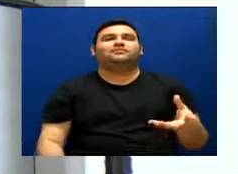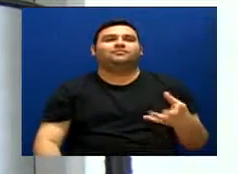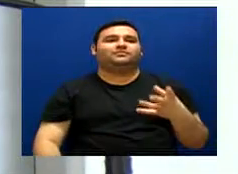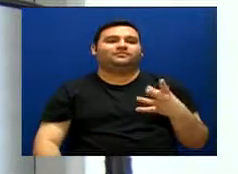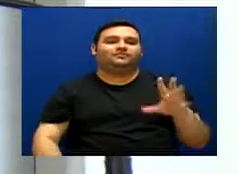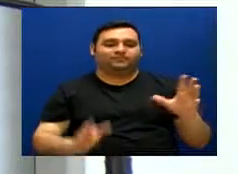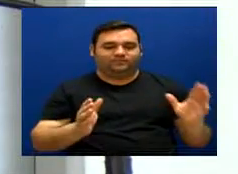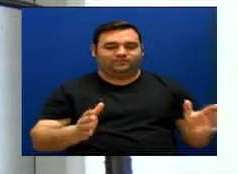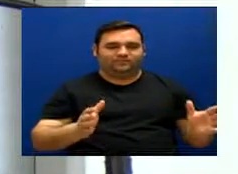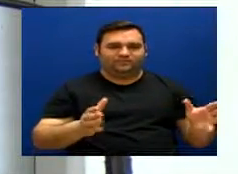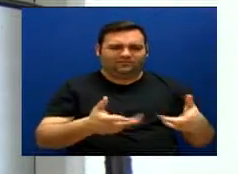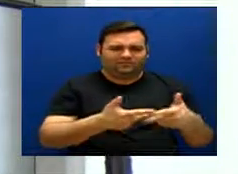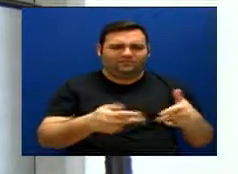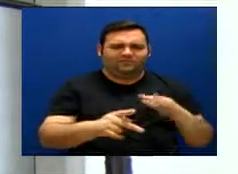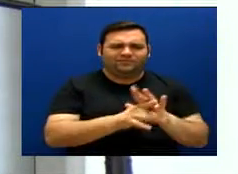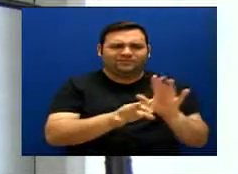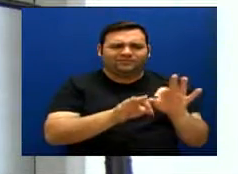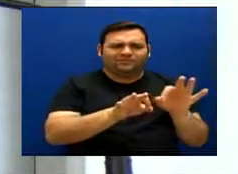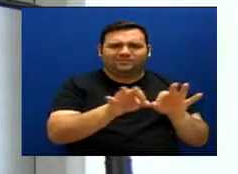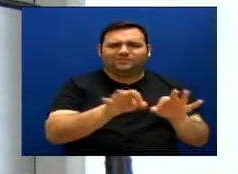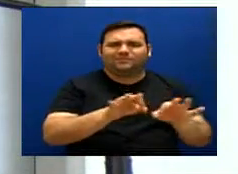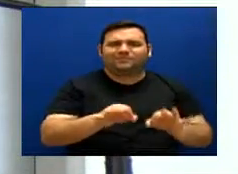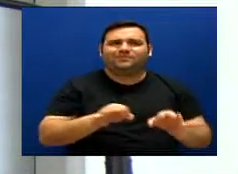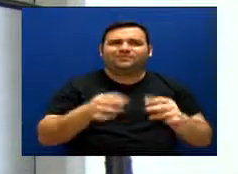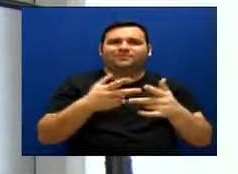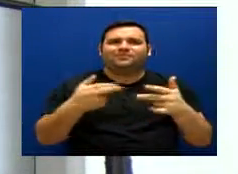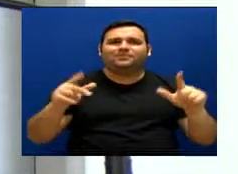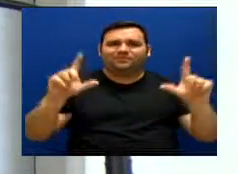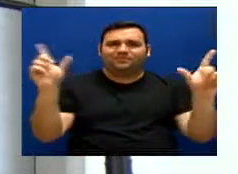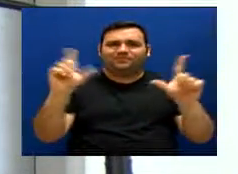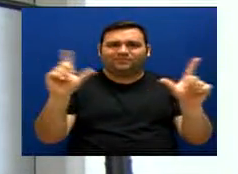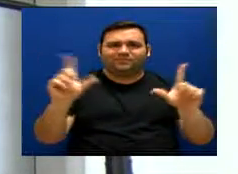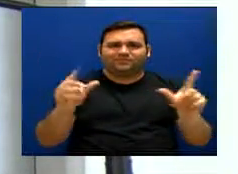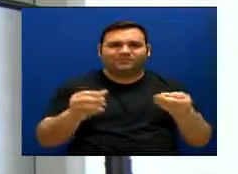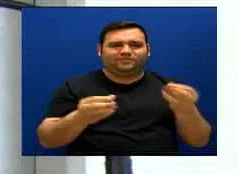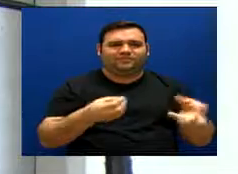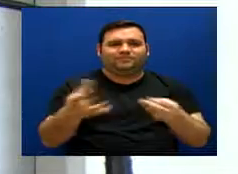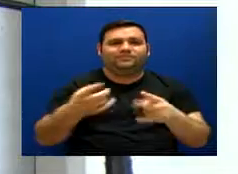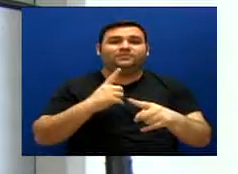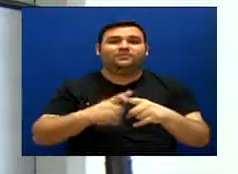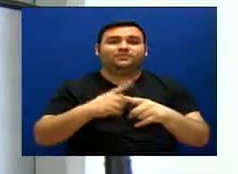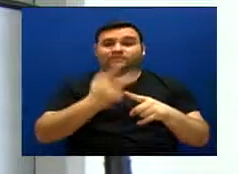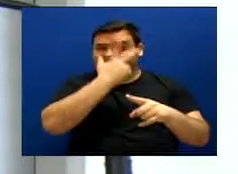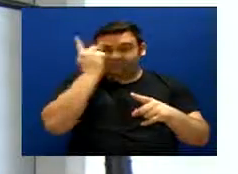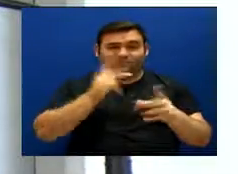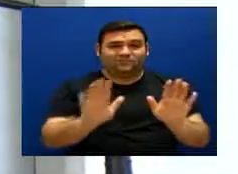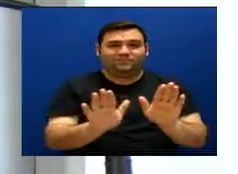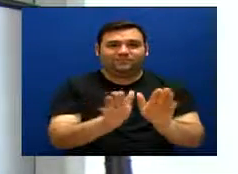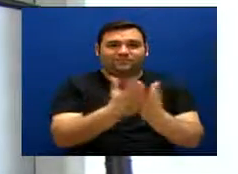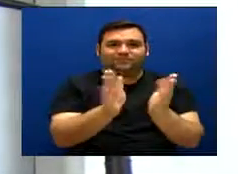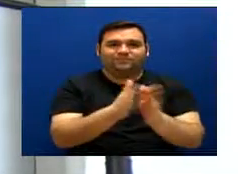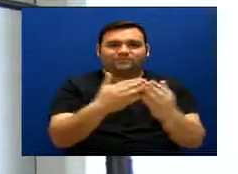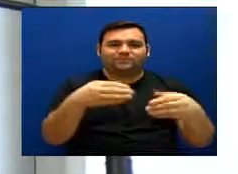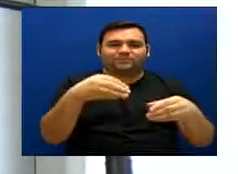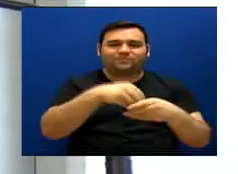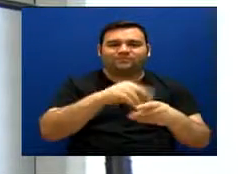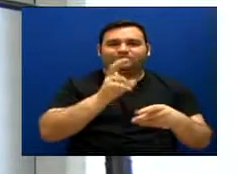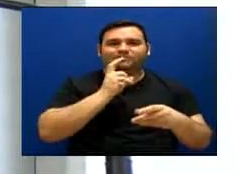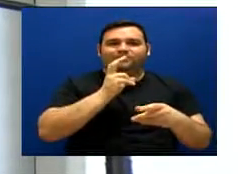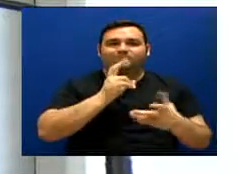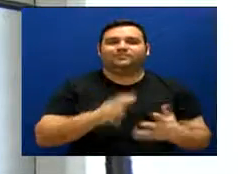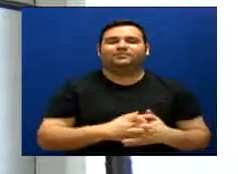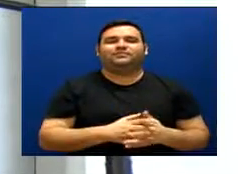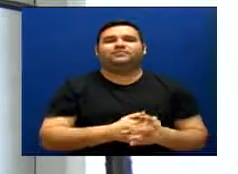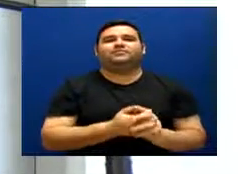de kits para a preparação dos aparelhos de televisão para as pessoas de baixa renda na cidade de